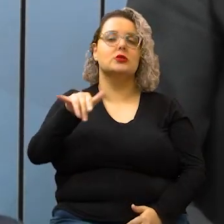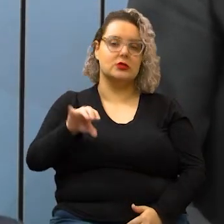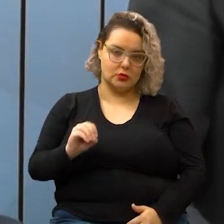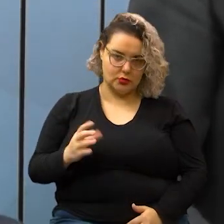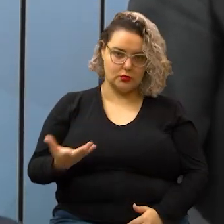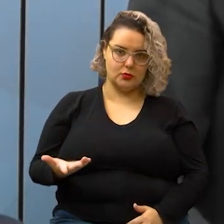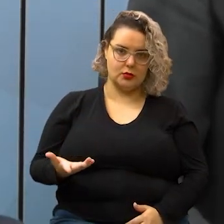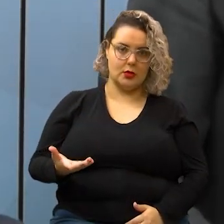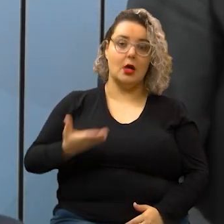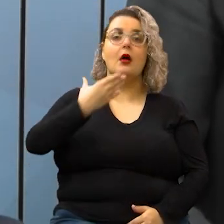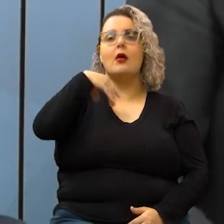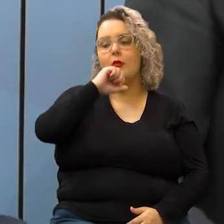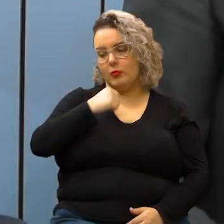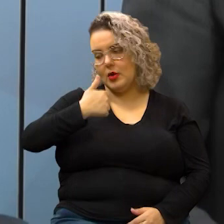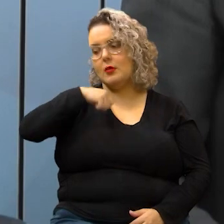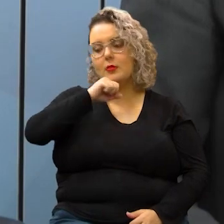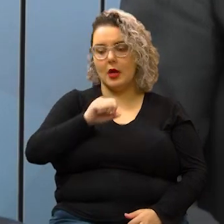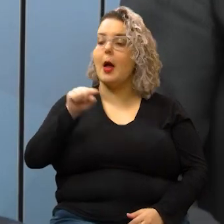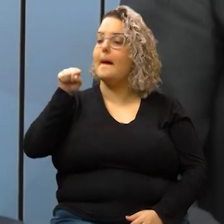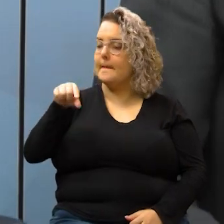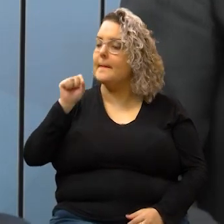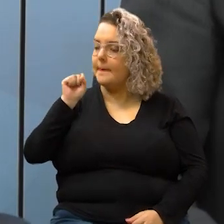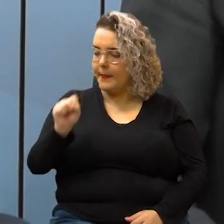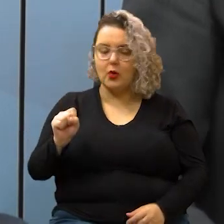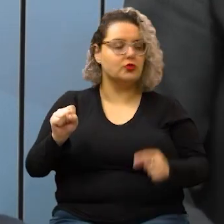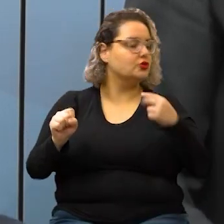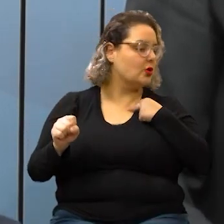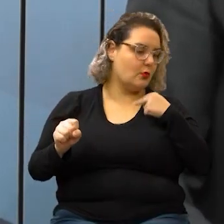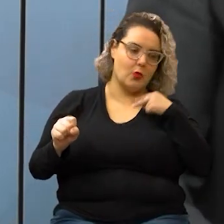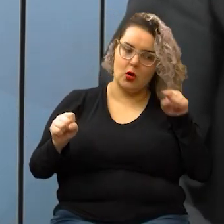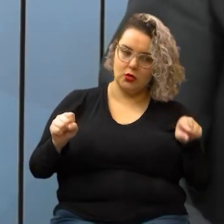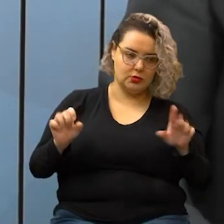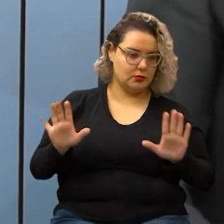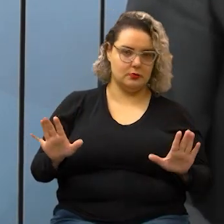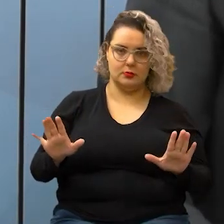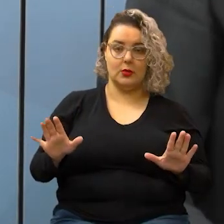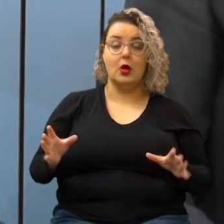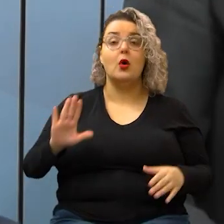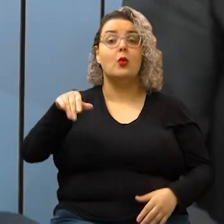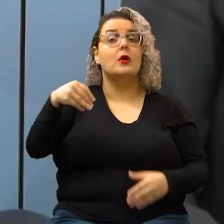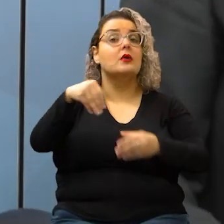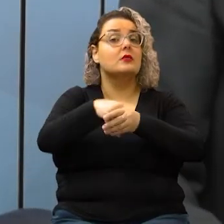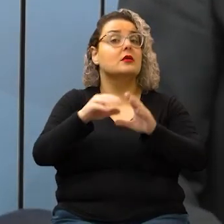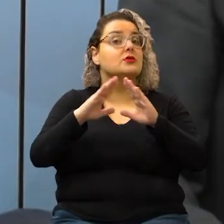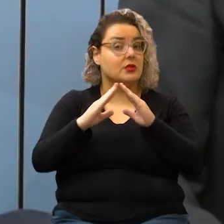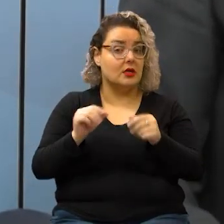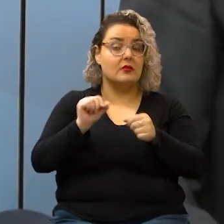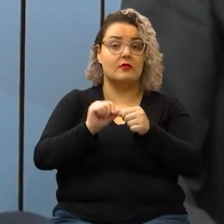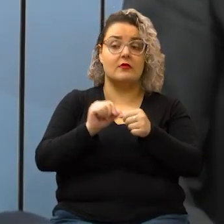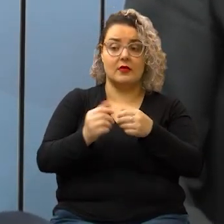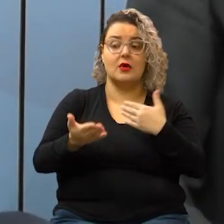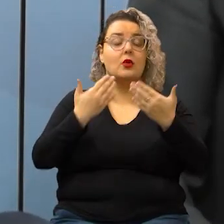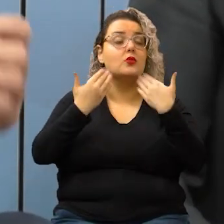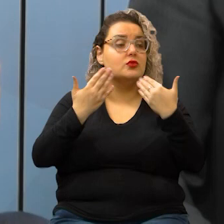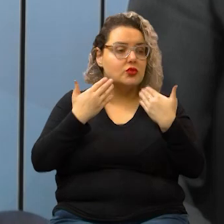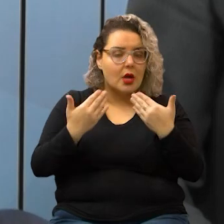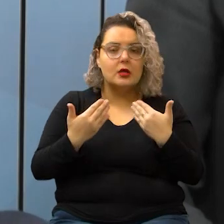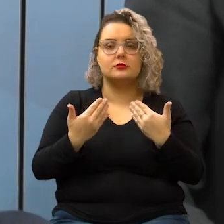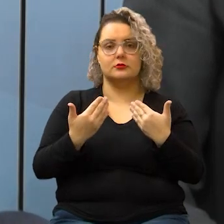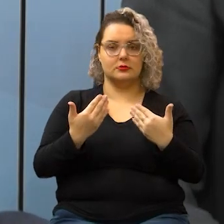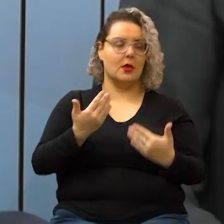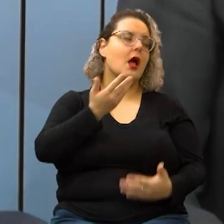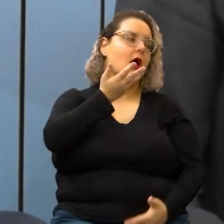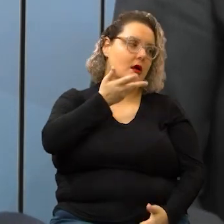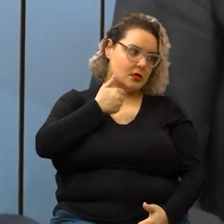os pais devem sim falar, isso pode, isso não pode. Eu acho que quando você faz isso dentro de casa, de uma forma, com diálogo, as